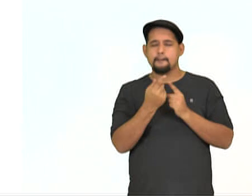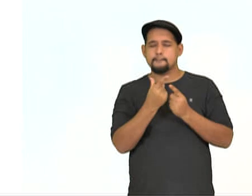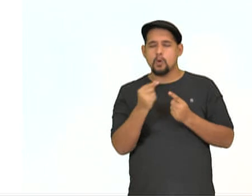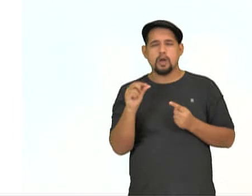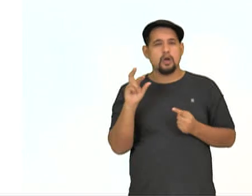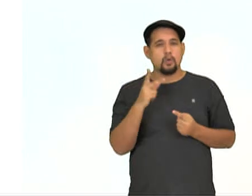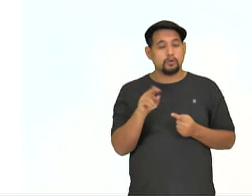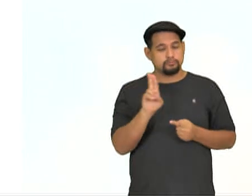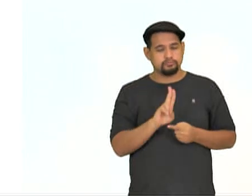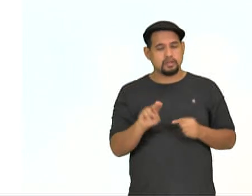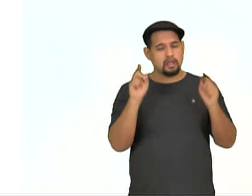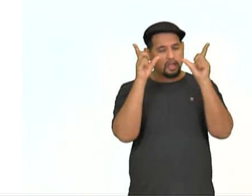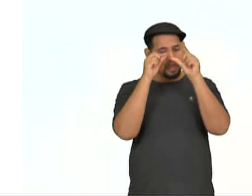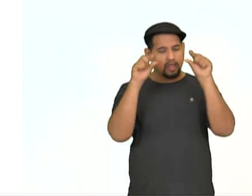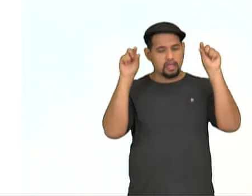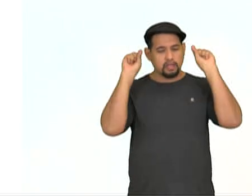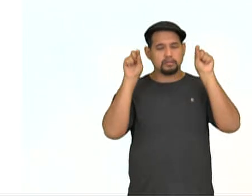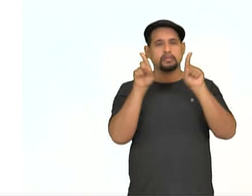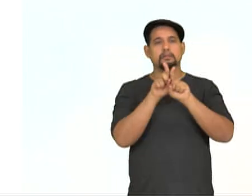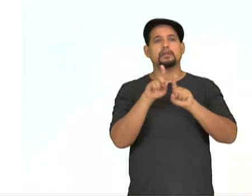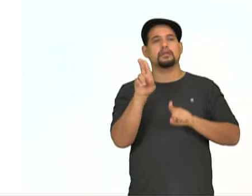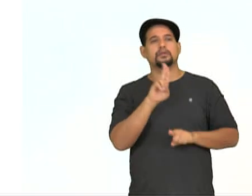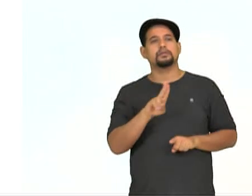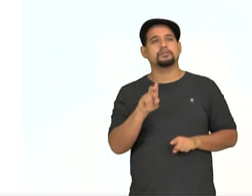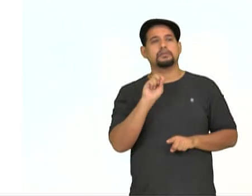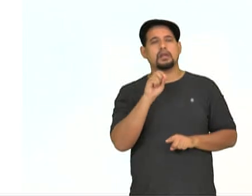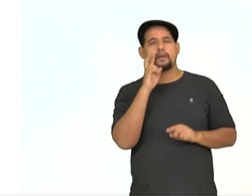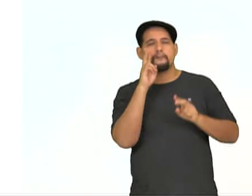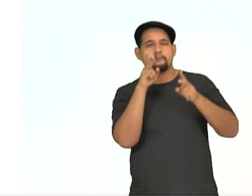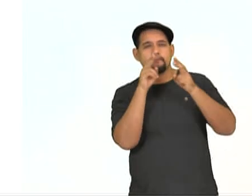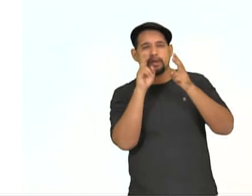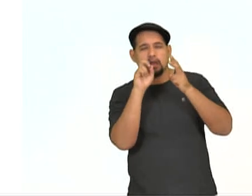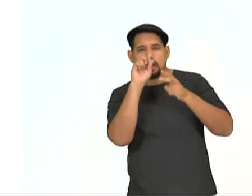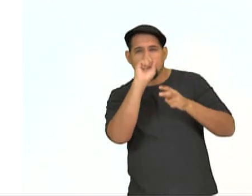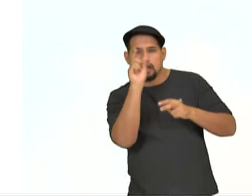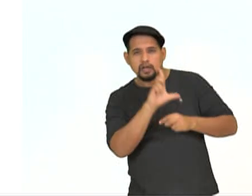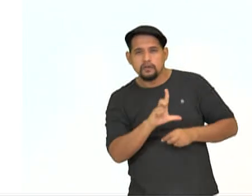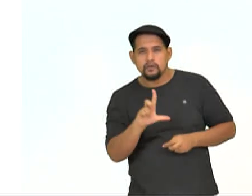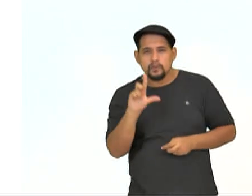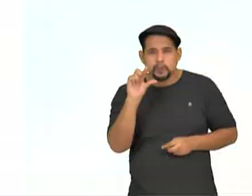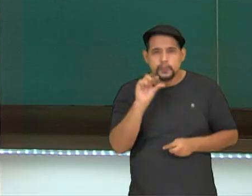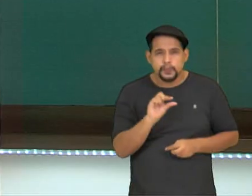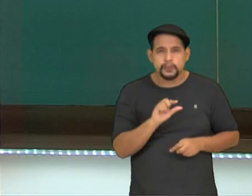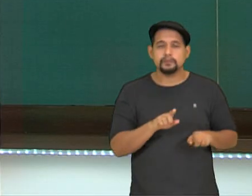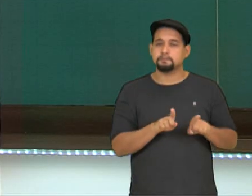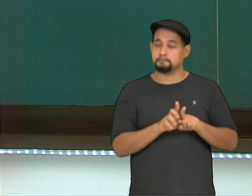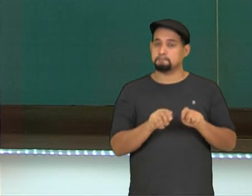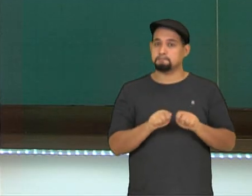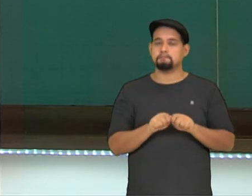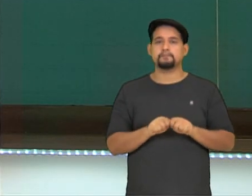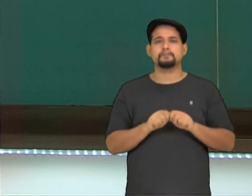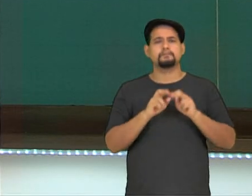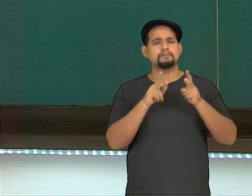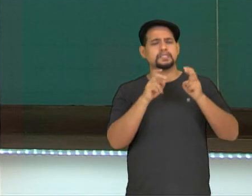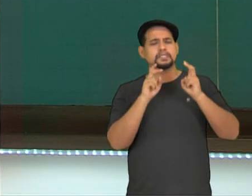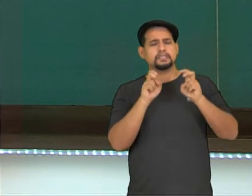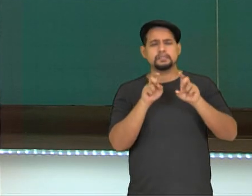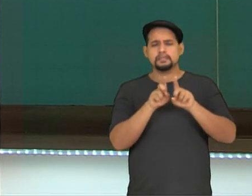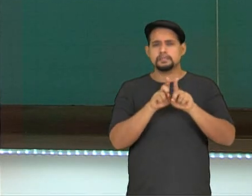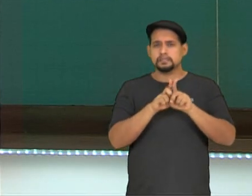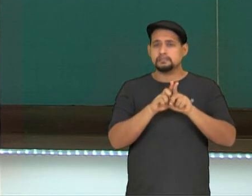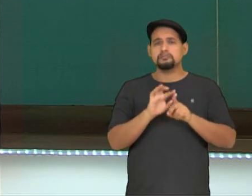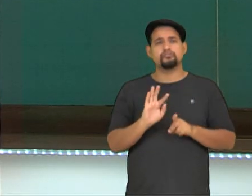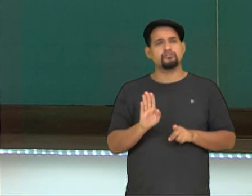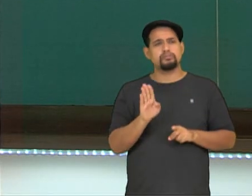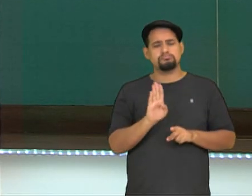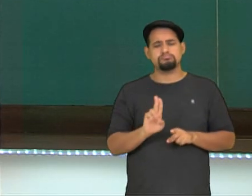foram preservadas do grego, e nós vemos aqui, levemente, a gente consegue enxergar esse azul aqui, ele feito aqui. Nós vemos um pouco da frontalidade ainda,